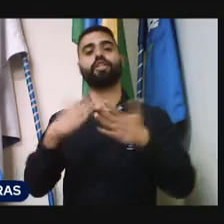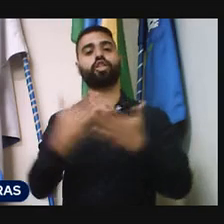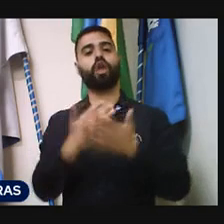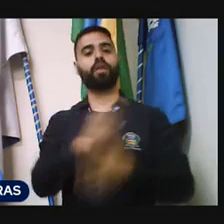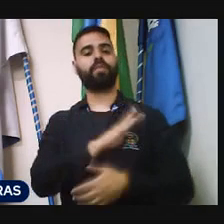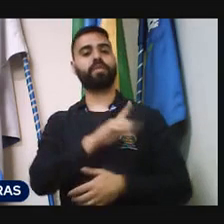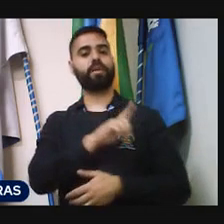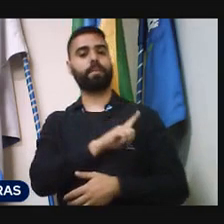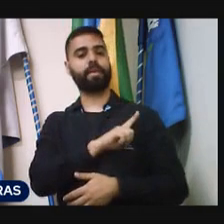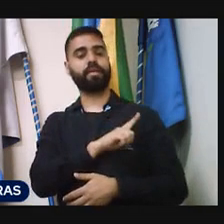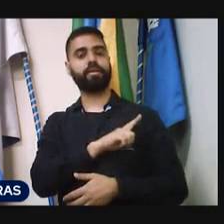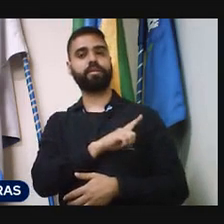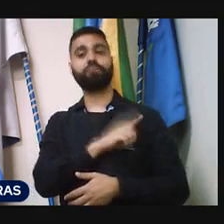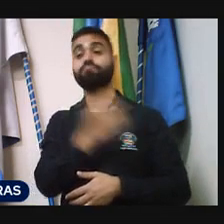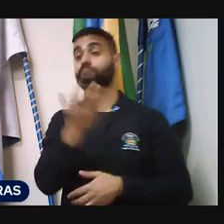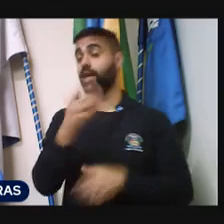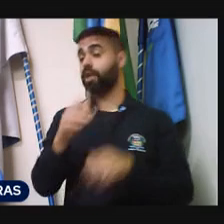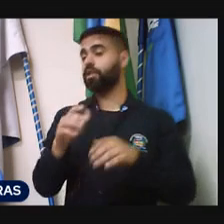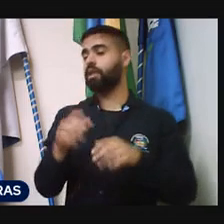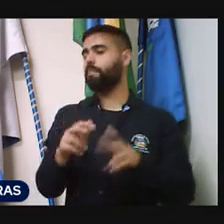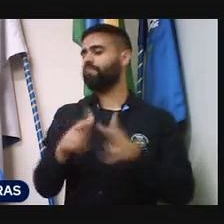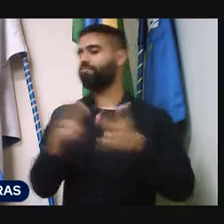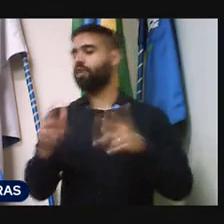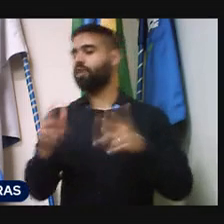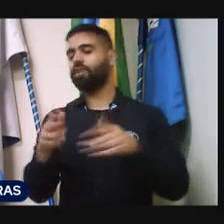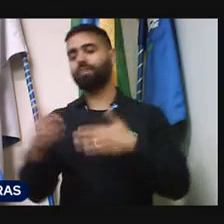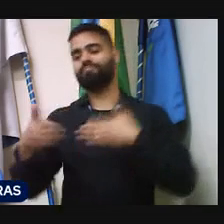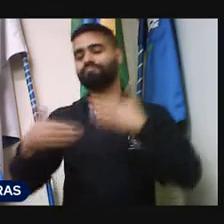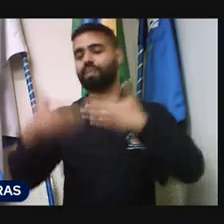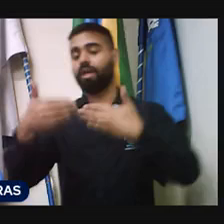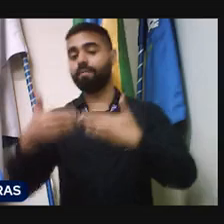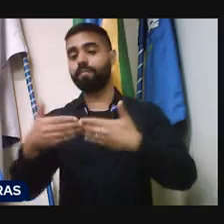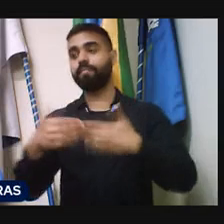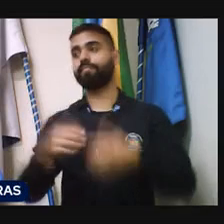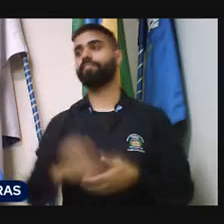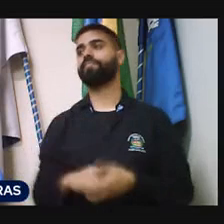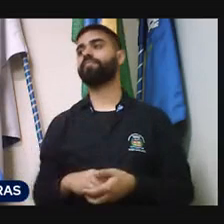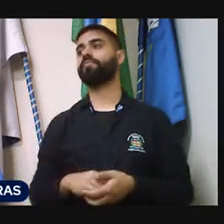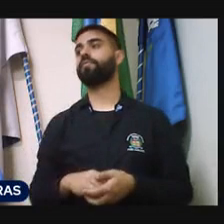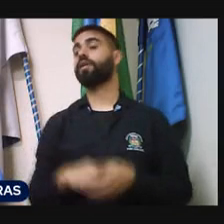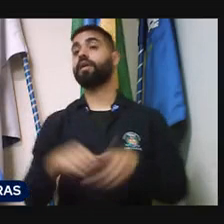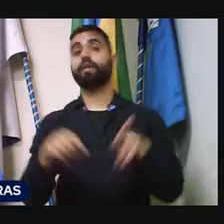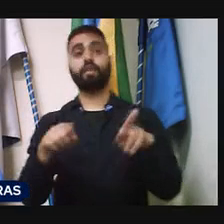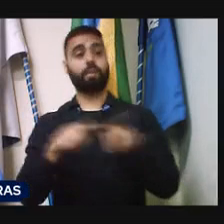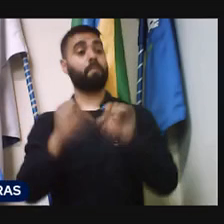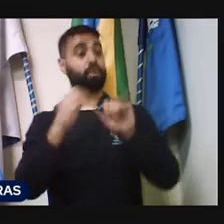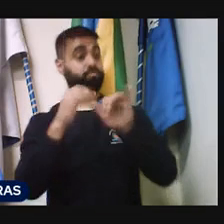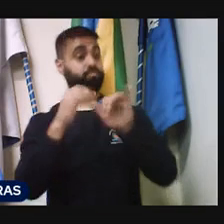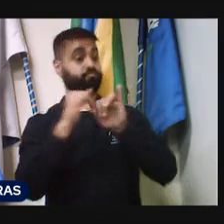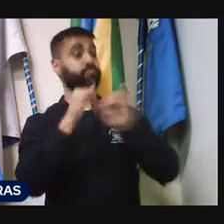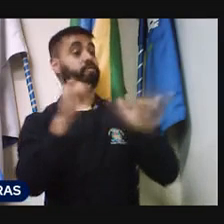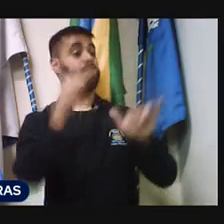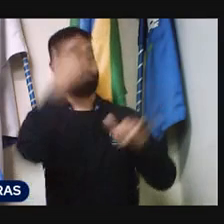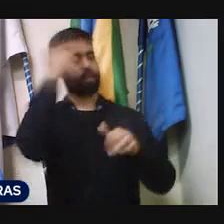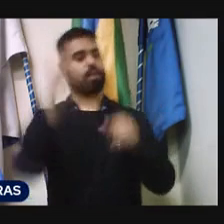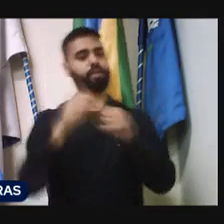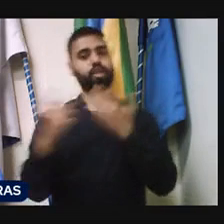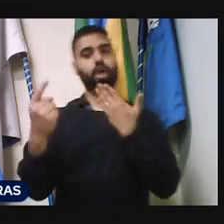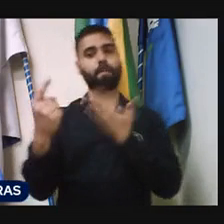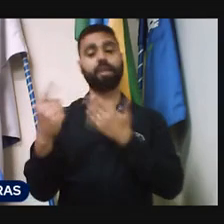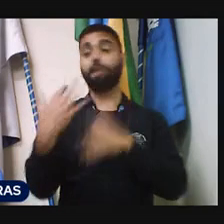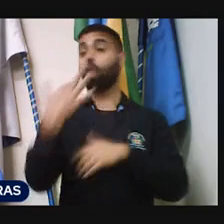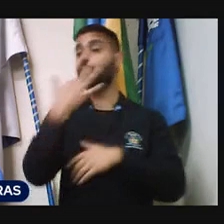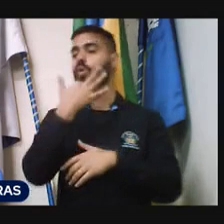Benjamin Guimarães desejando-lhe muito sucesso em sua trajetória Júlia liberado seja dado ciência homenageado mas